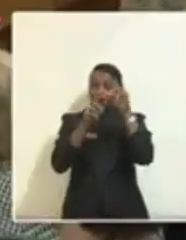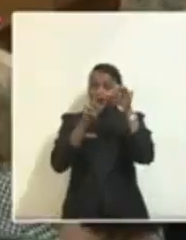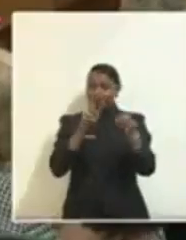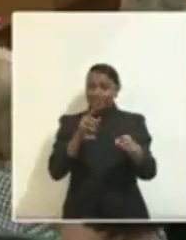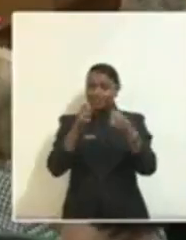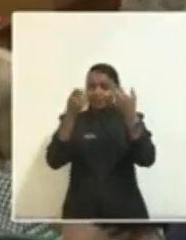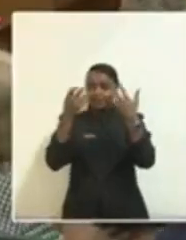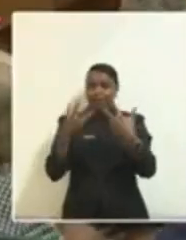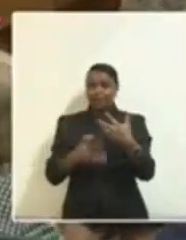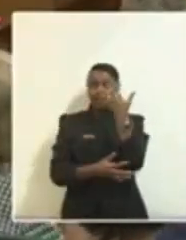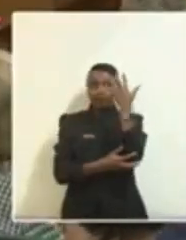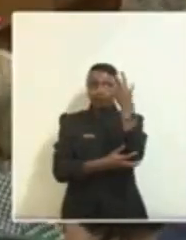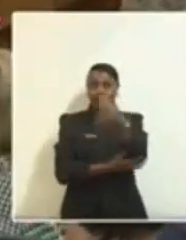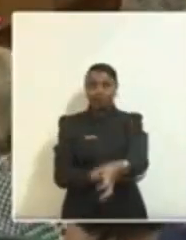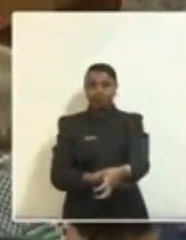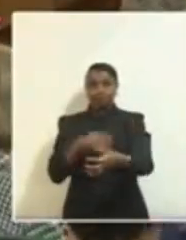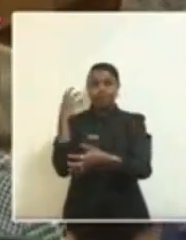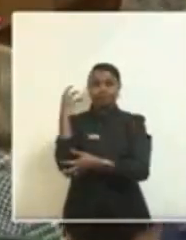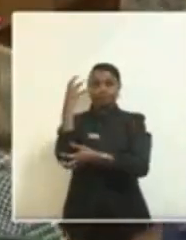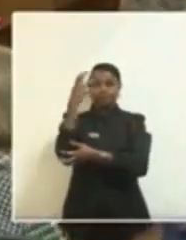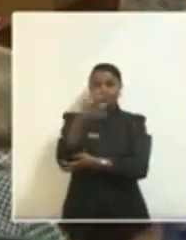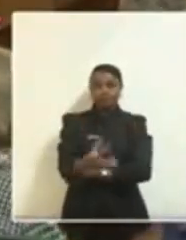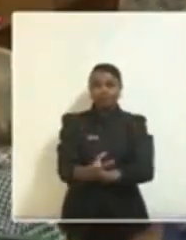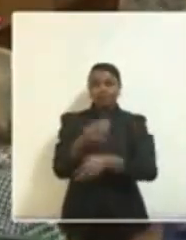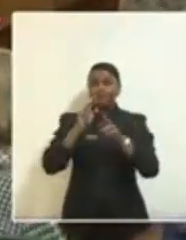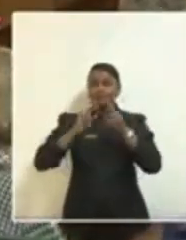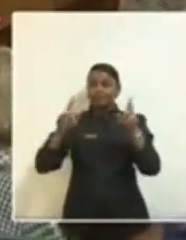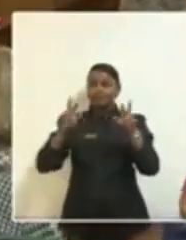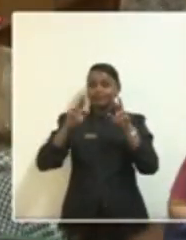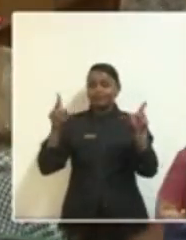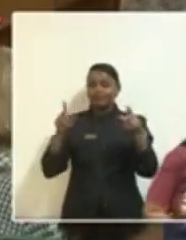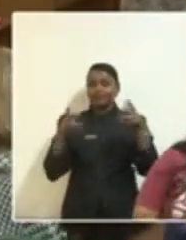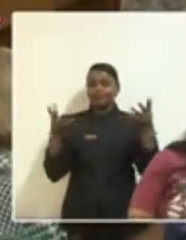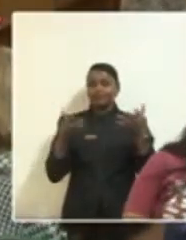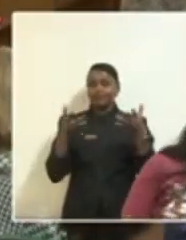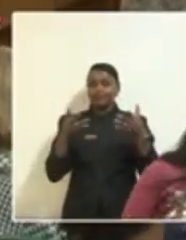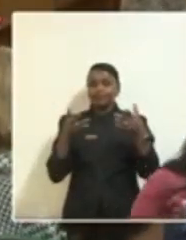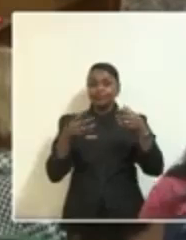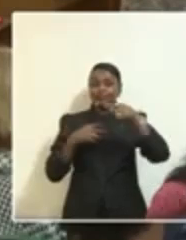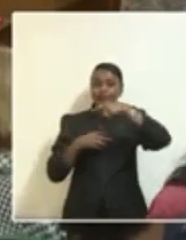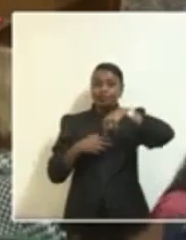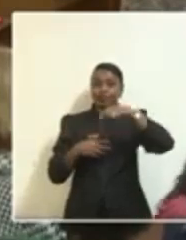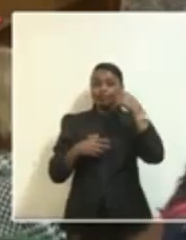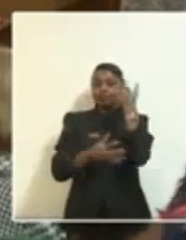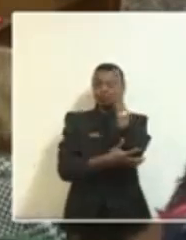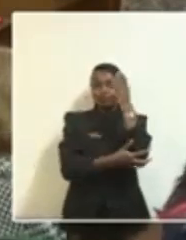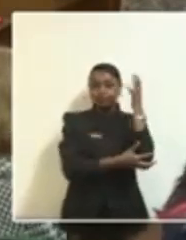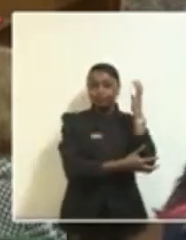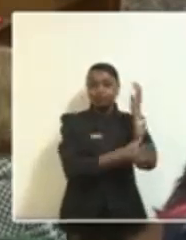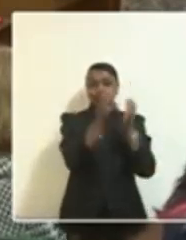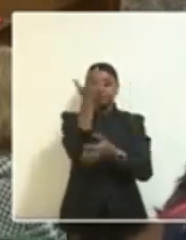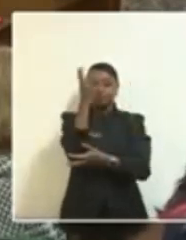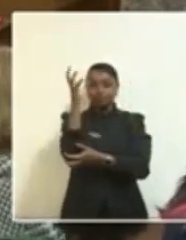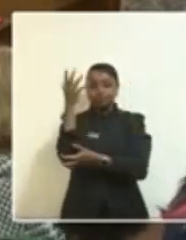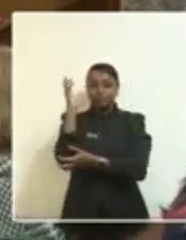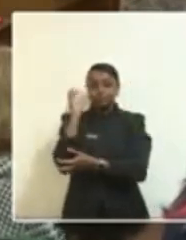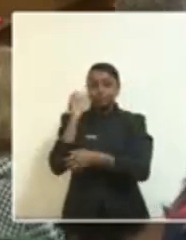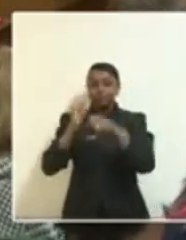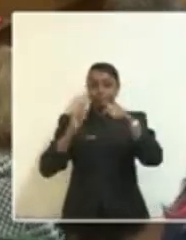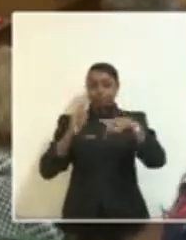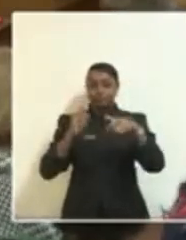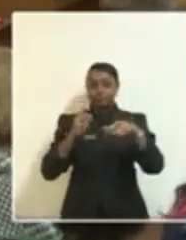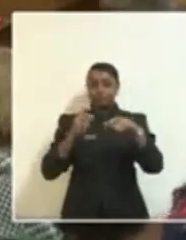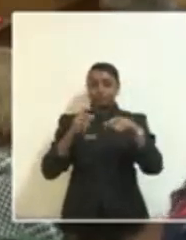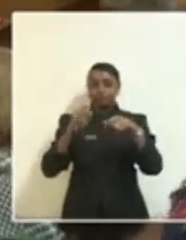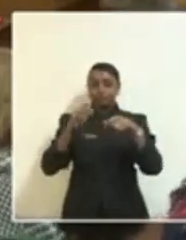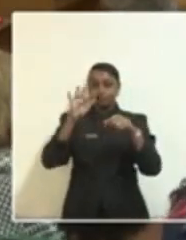termo desmatamento para se referir à conversão ou supressão de vegetação nativa campestre e savânica não ajuda a